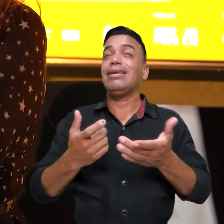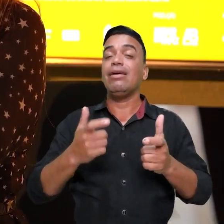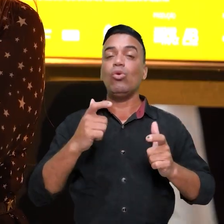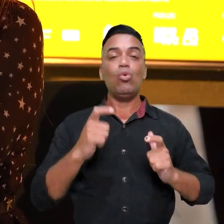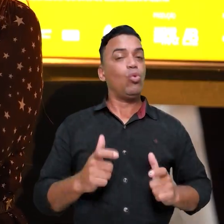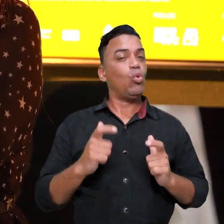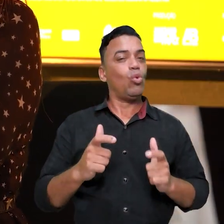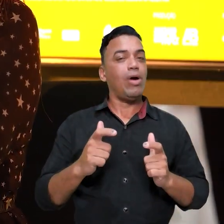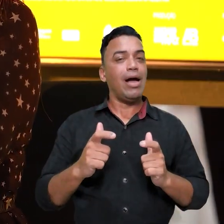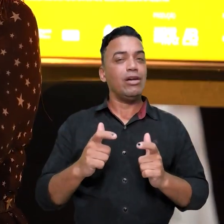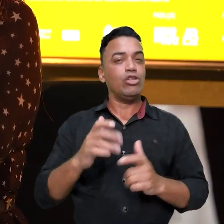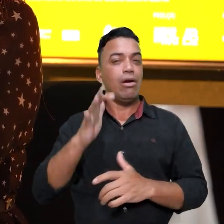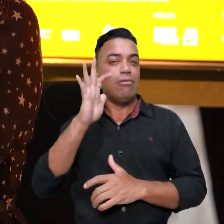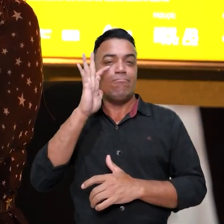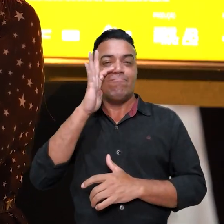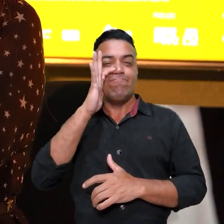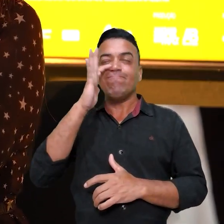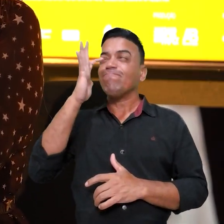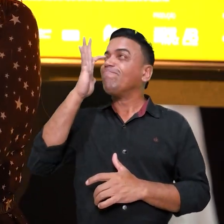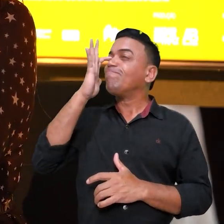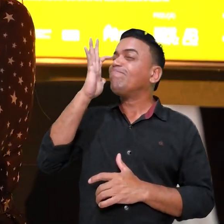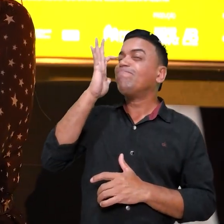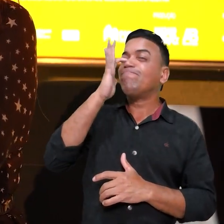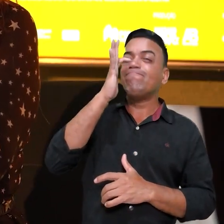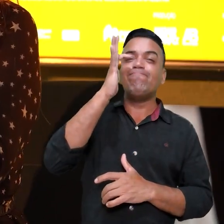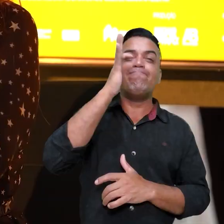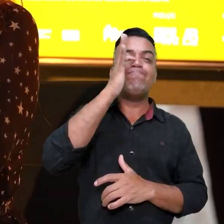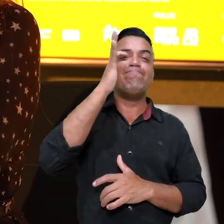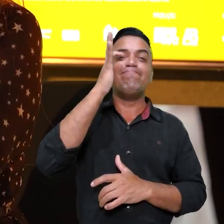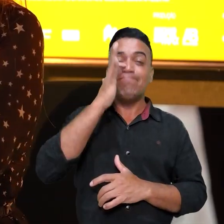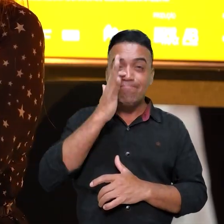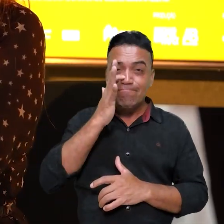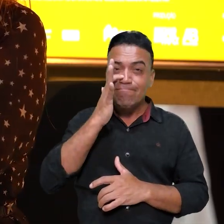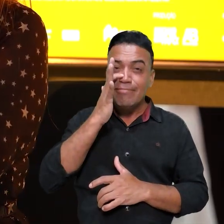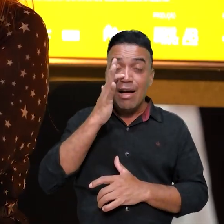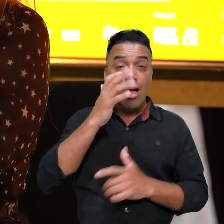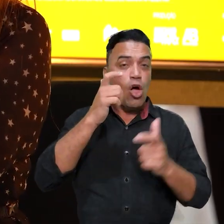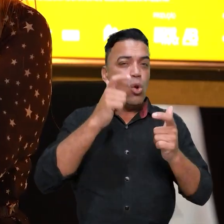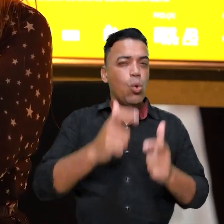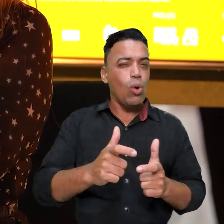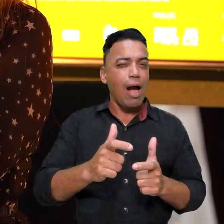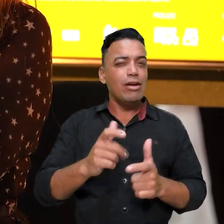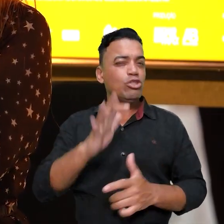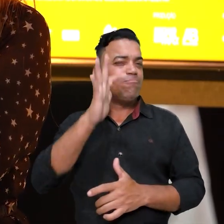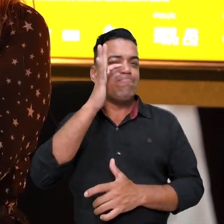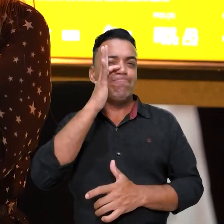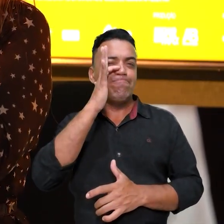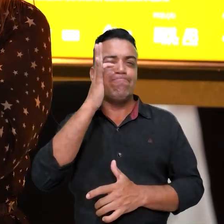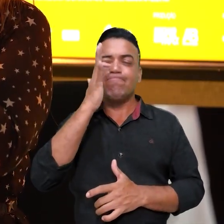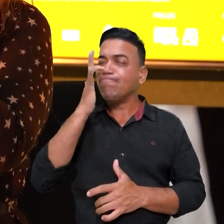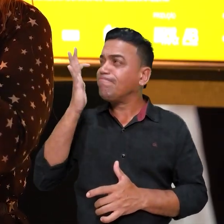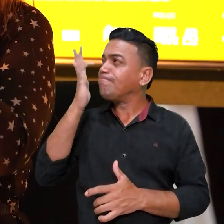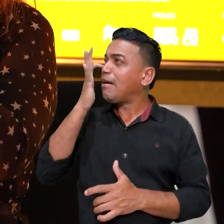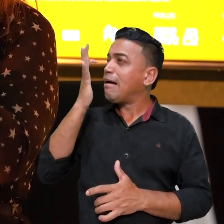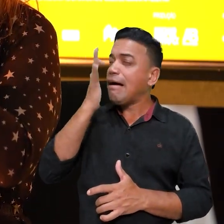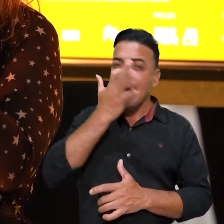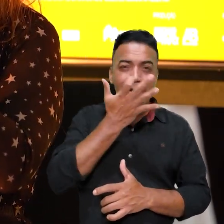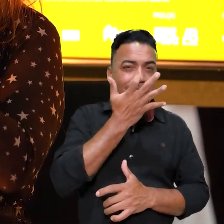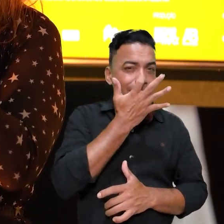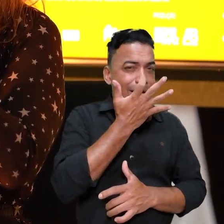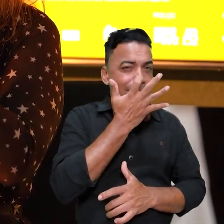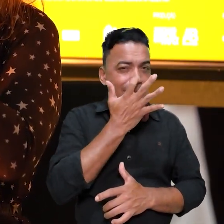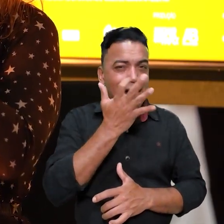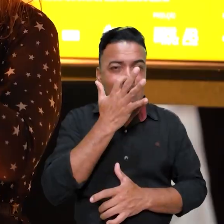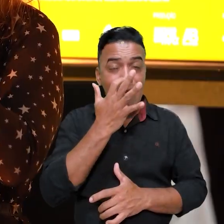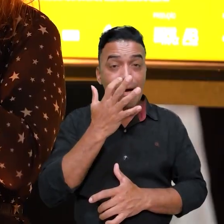de contemplação. Gente, tem maior luxo do que um lugar de contemplação? sabe? Do que você